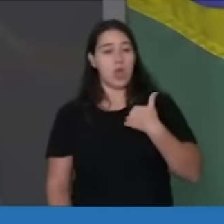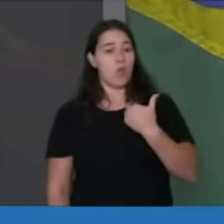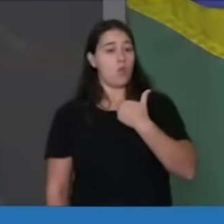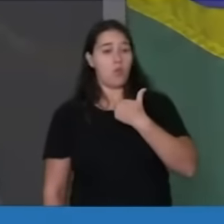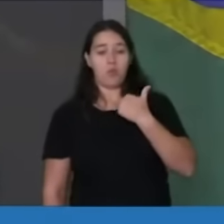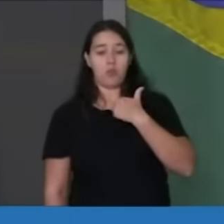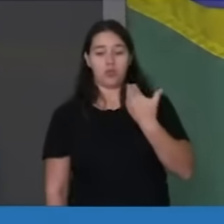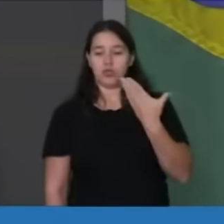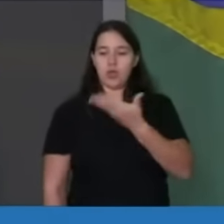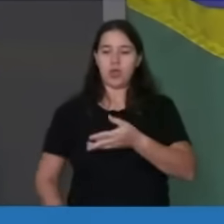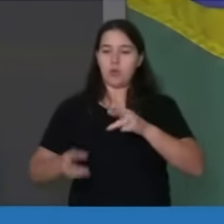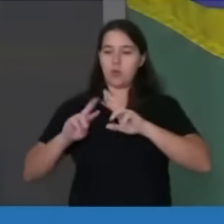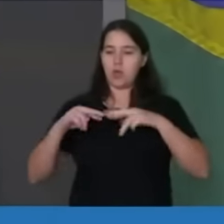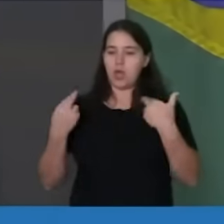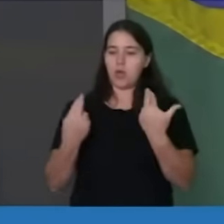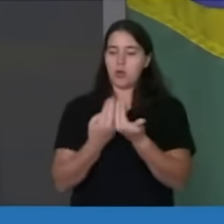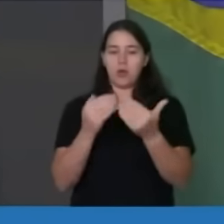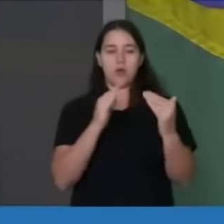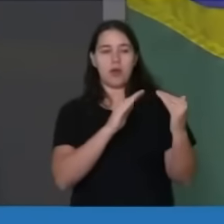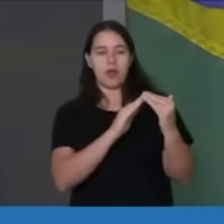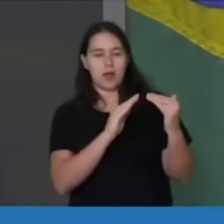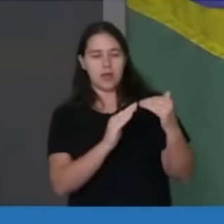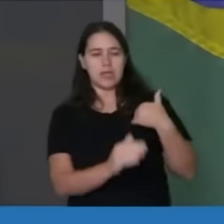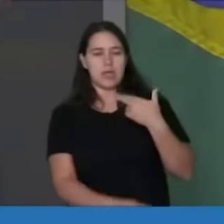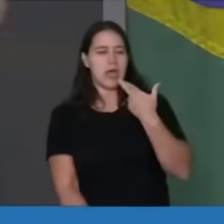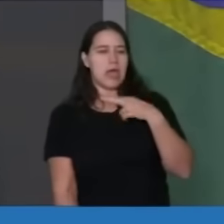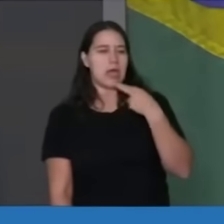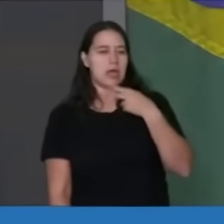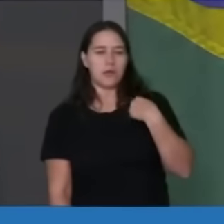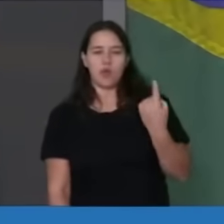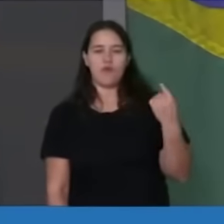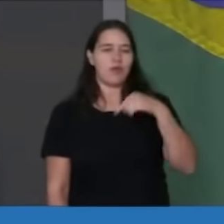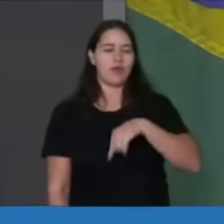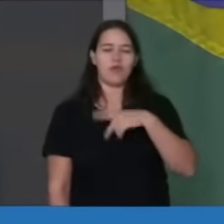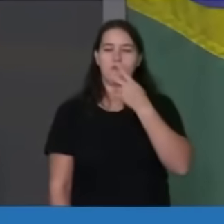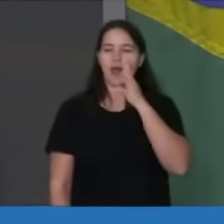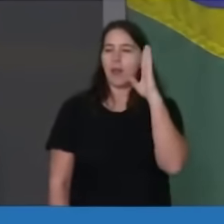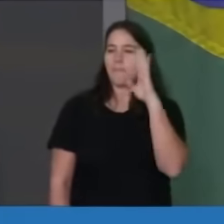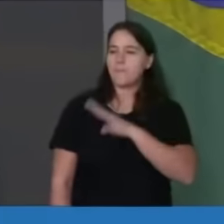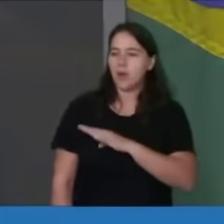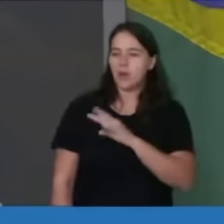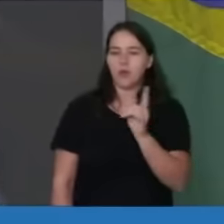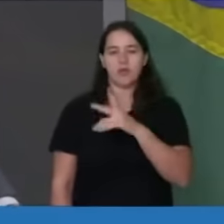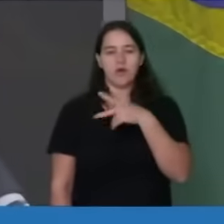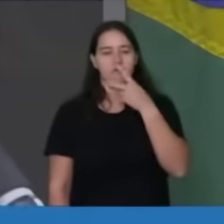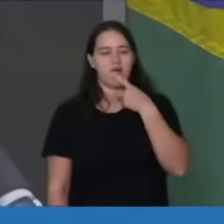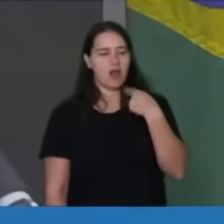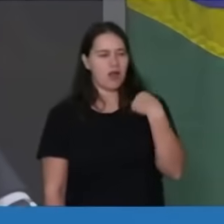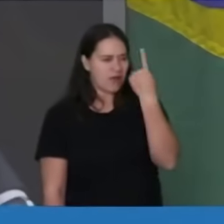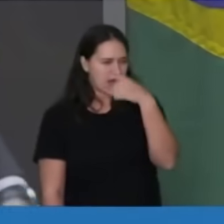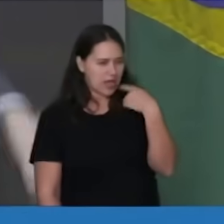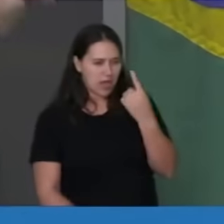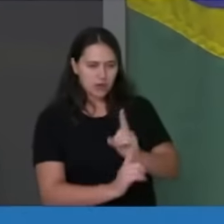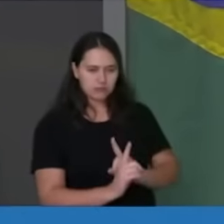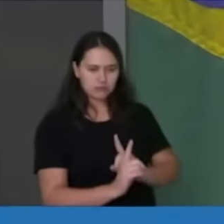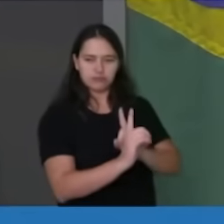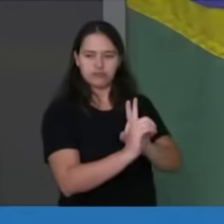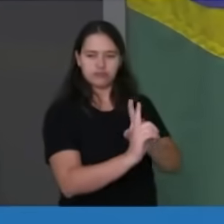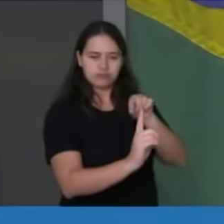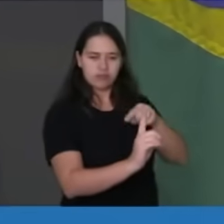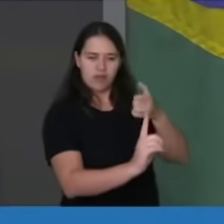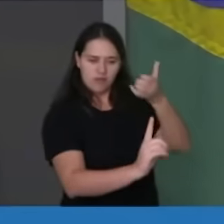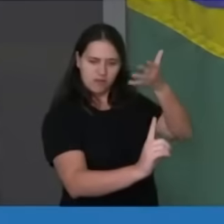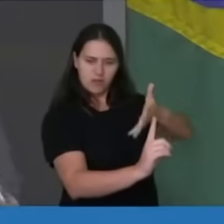na sua casa, ele se queixou que eu vim aqui falar dele e não falava na sua cara quando estava sentado aqui. Não,